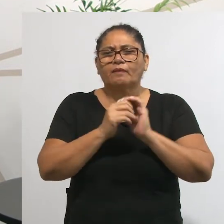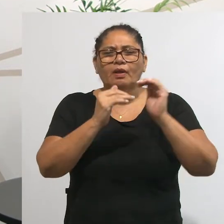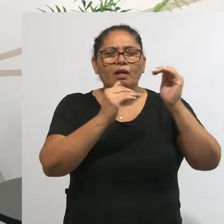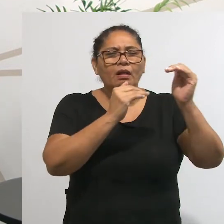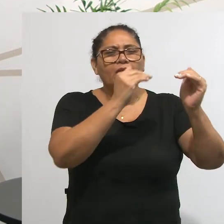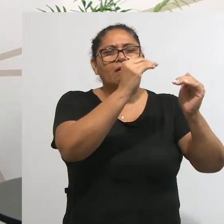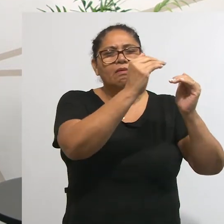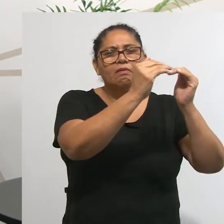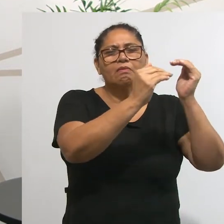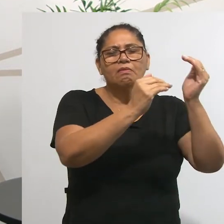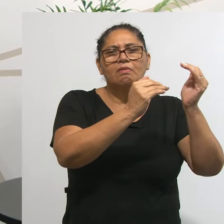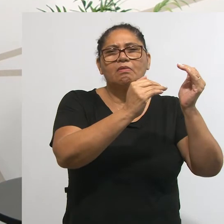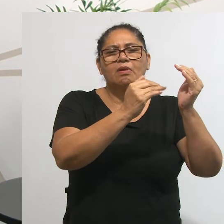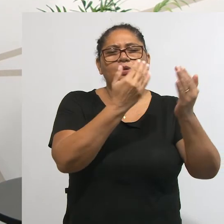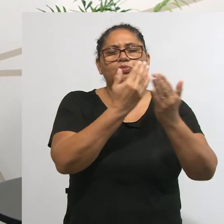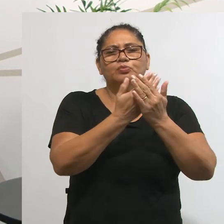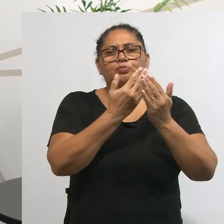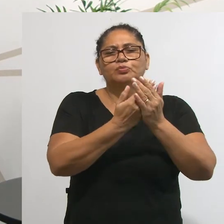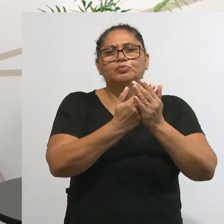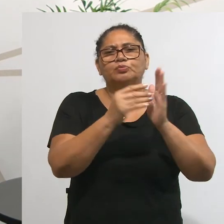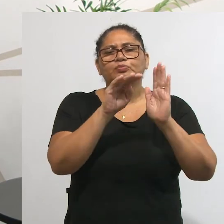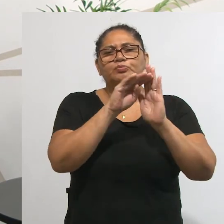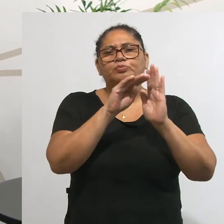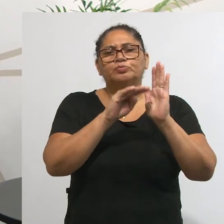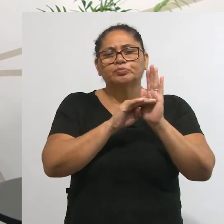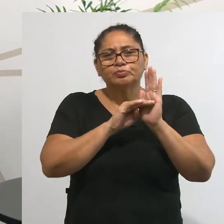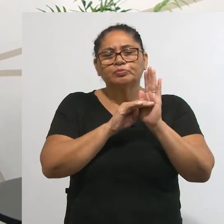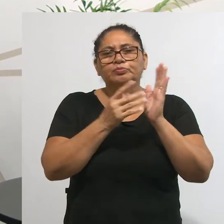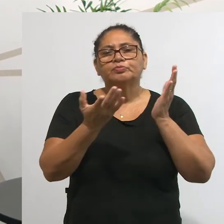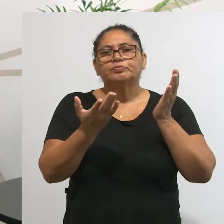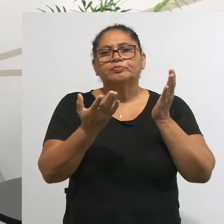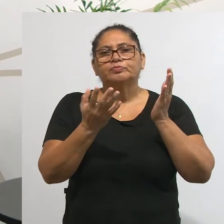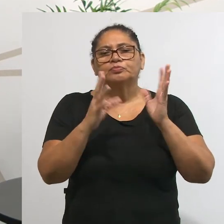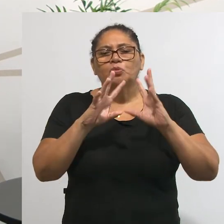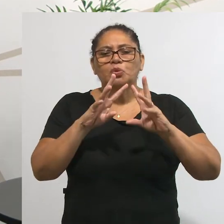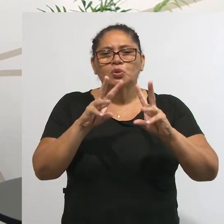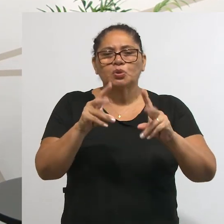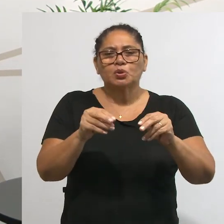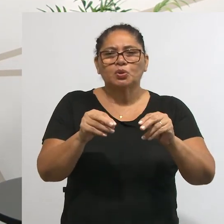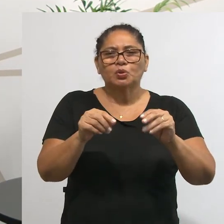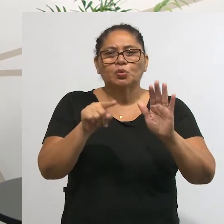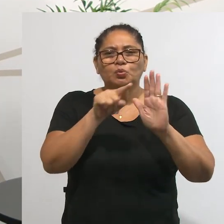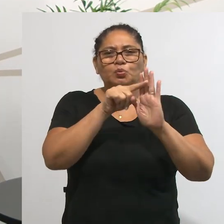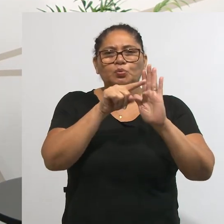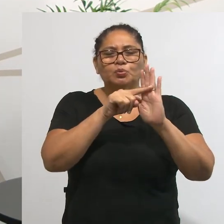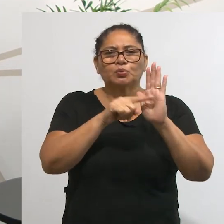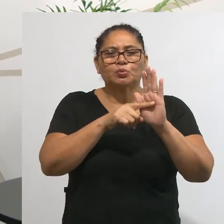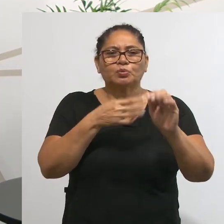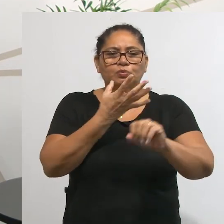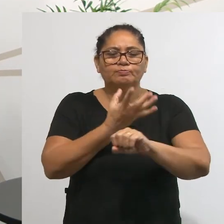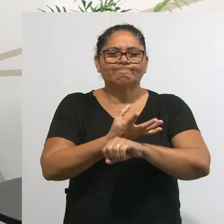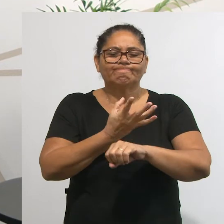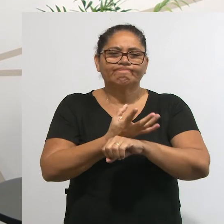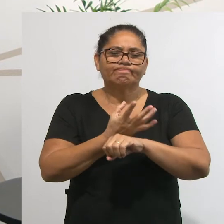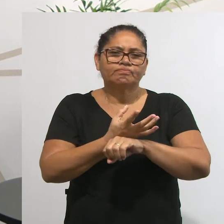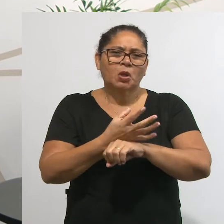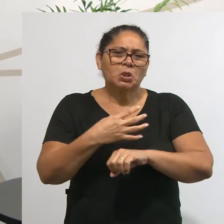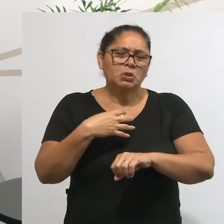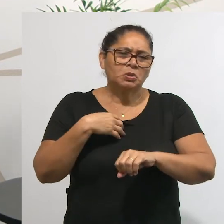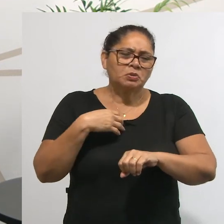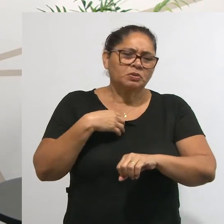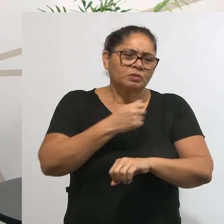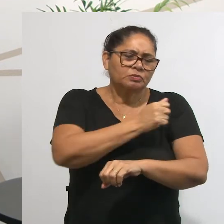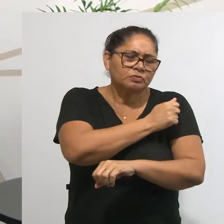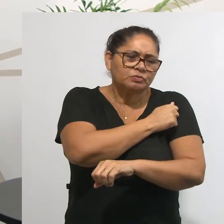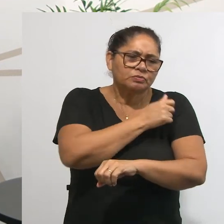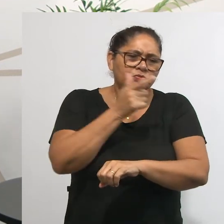a desenvolver a sua aula, o seu conteúdo e todo o programa da disciplina de uma forma